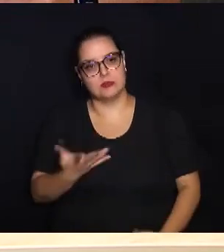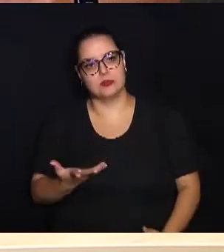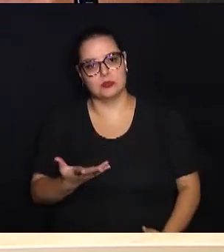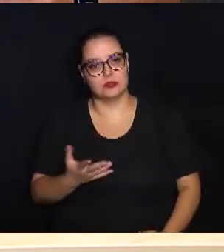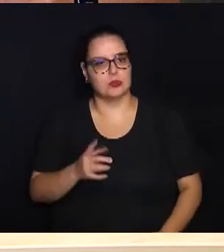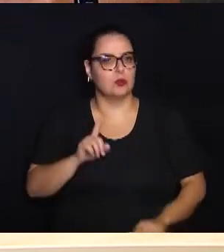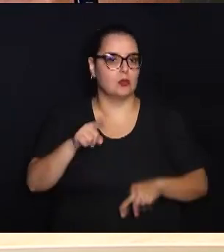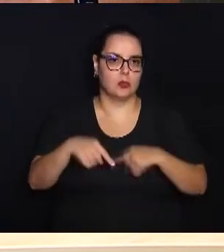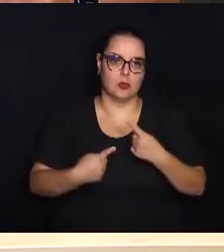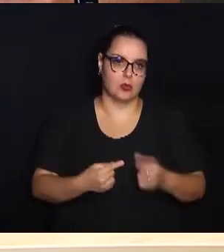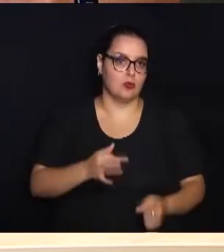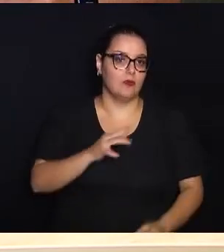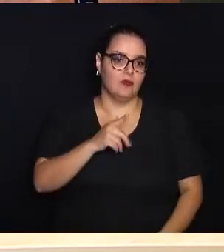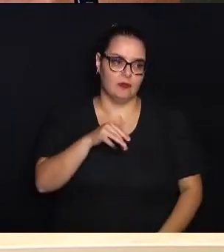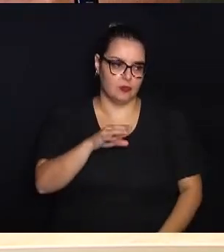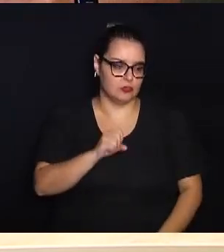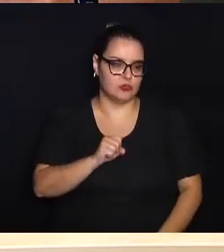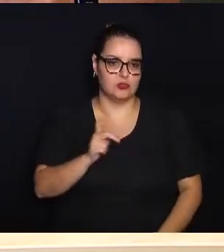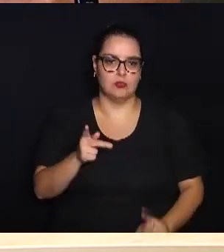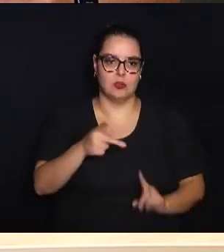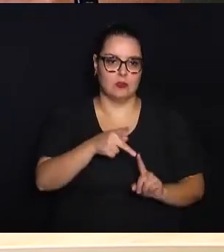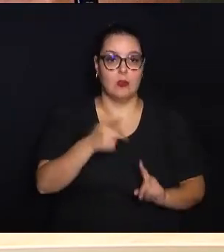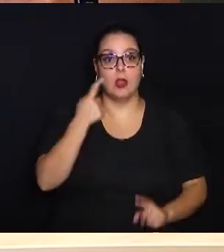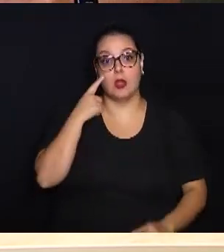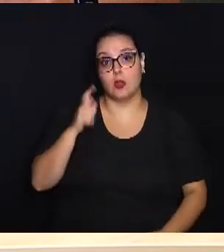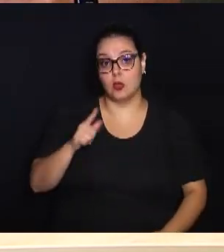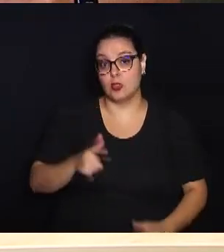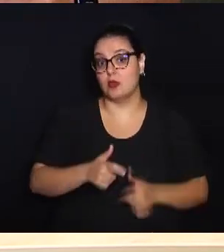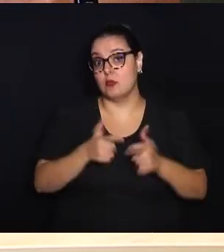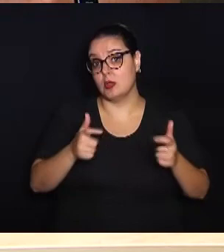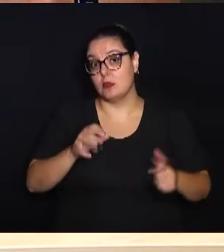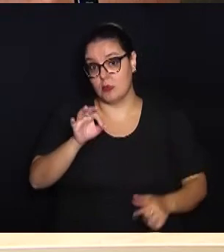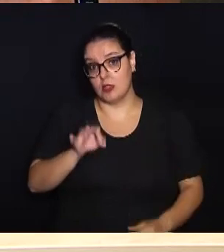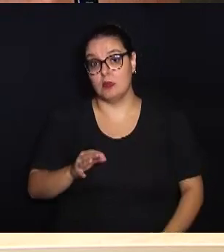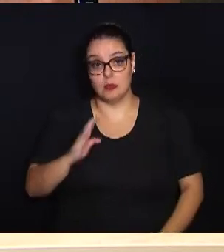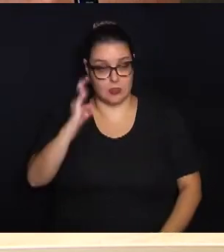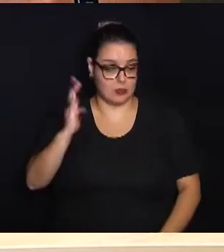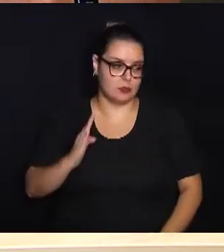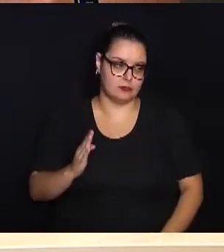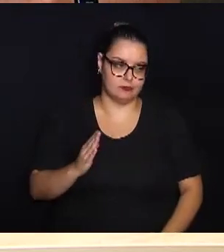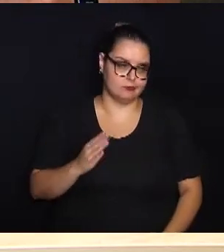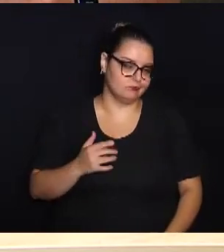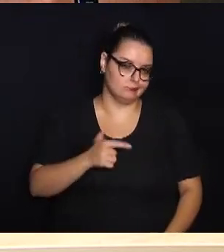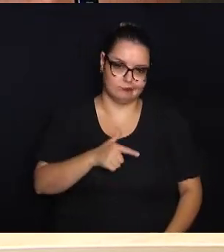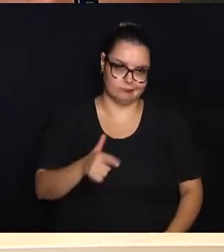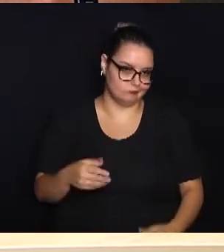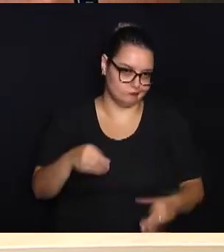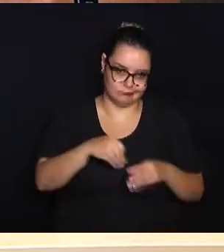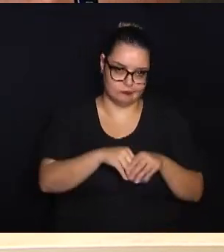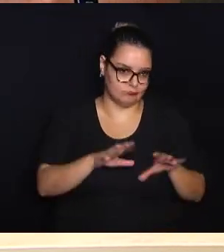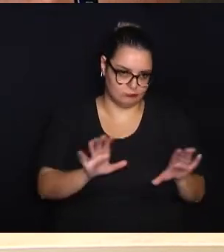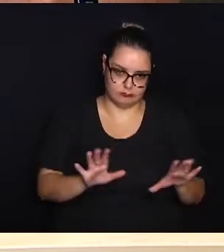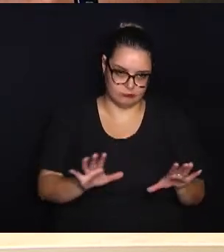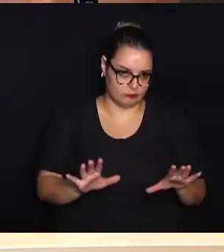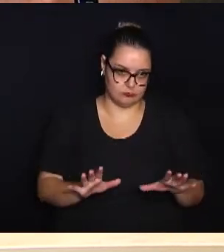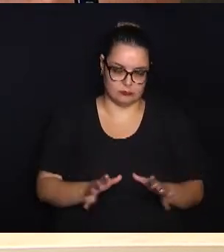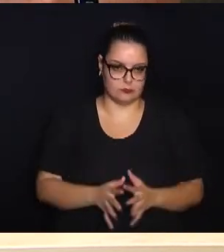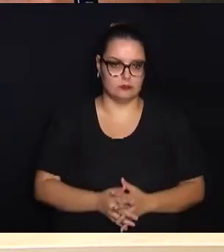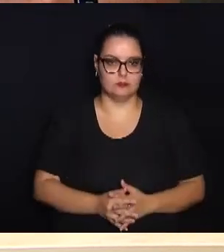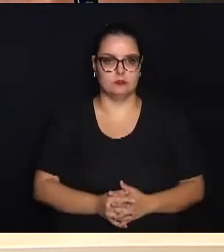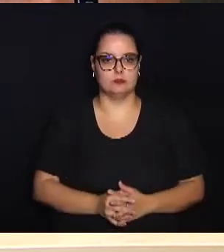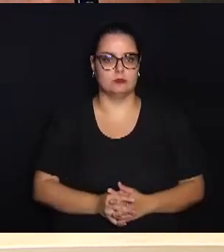sua aposentadoria com fundos de previdência. É óbvio que a maior parte da população brasileira está fora desse escopo.